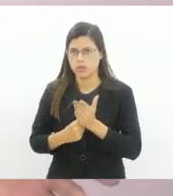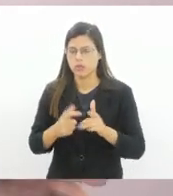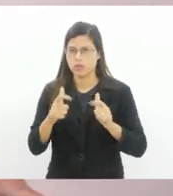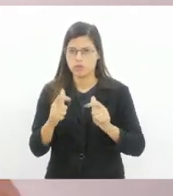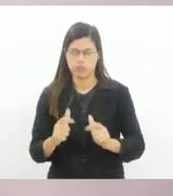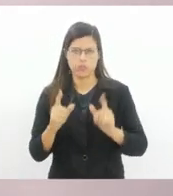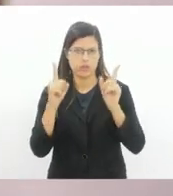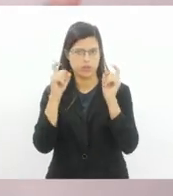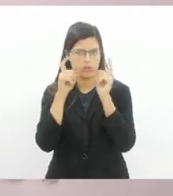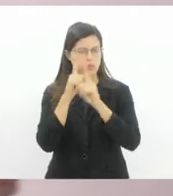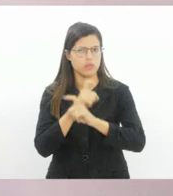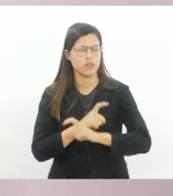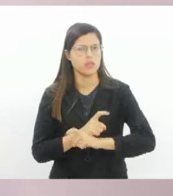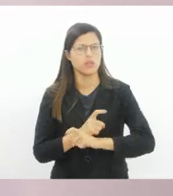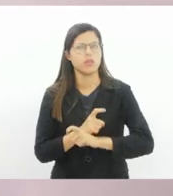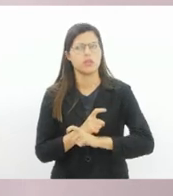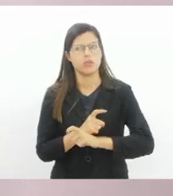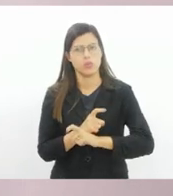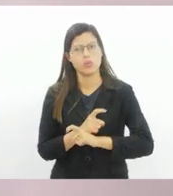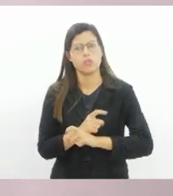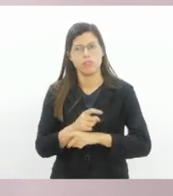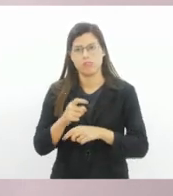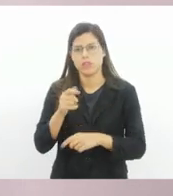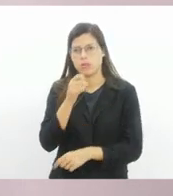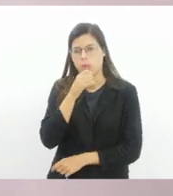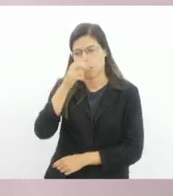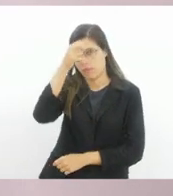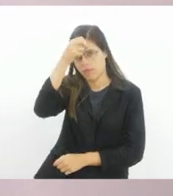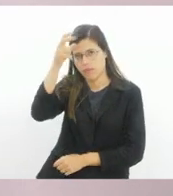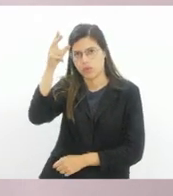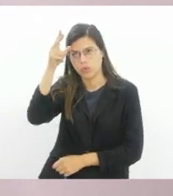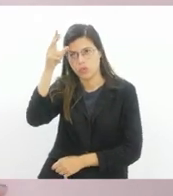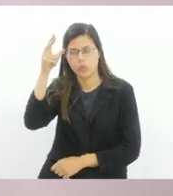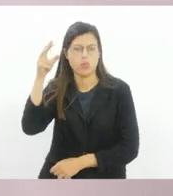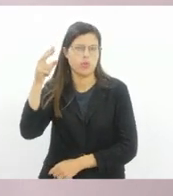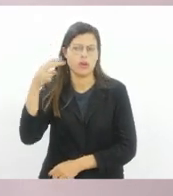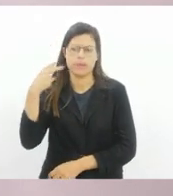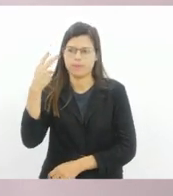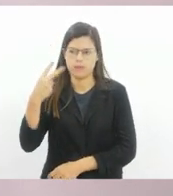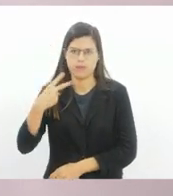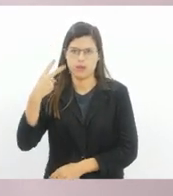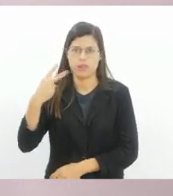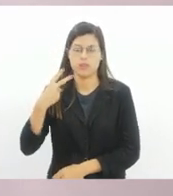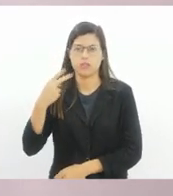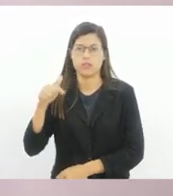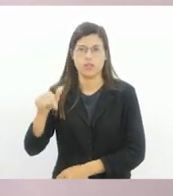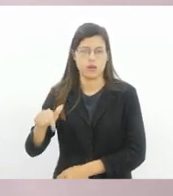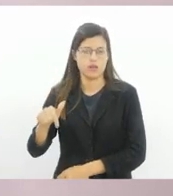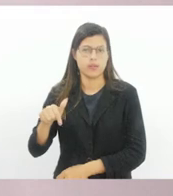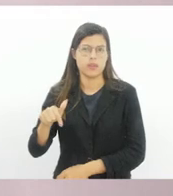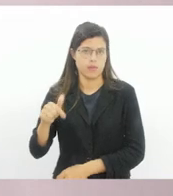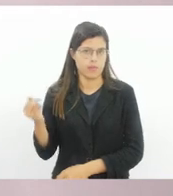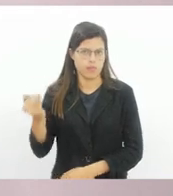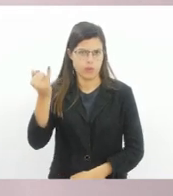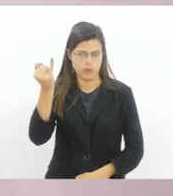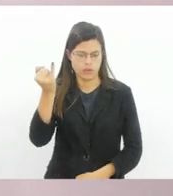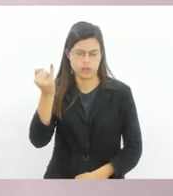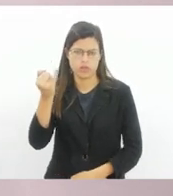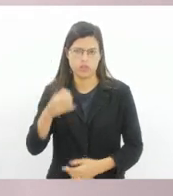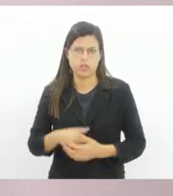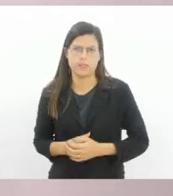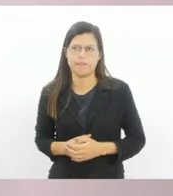para as mulheres, como está numa prefeitura, ou como está numa vereança, enfim. É super importante, nesse